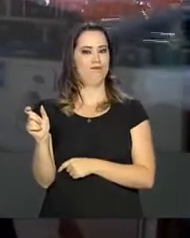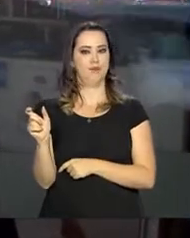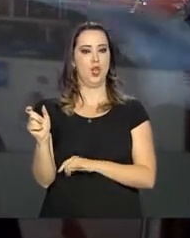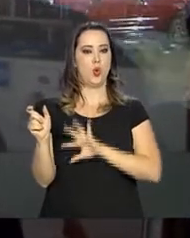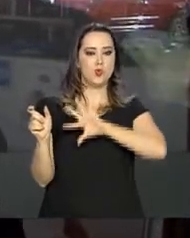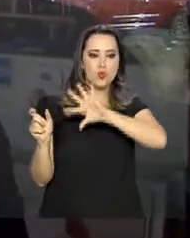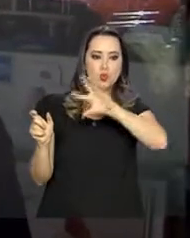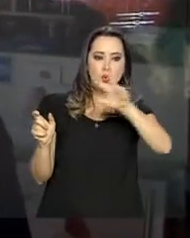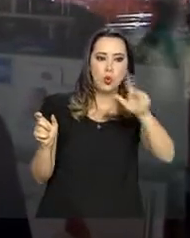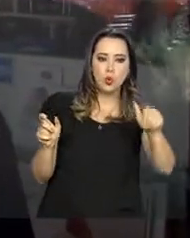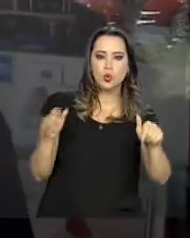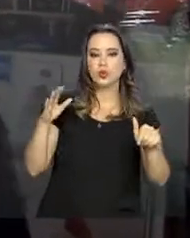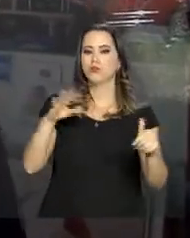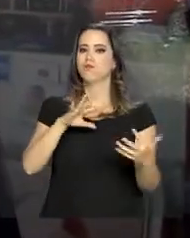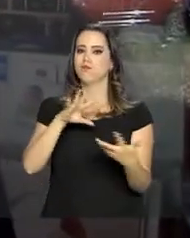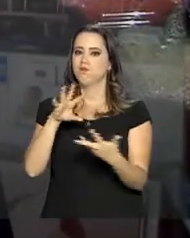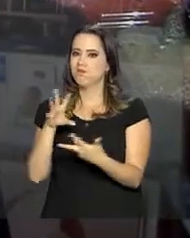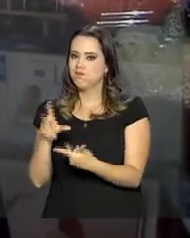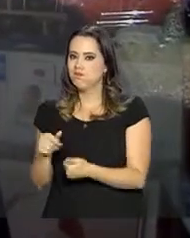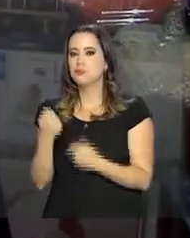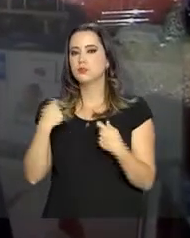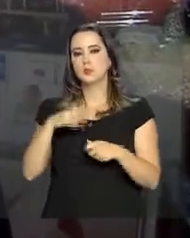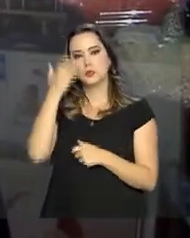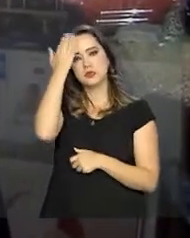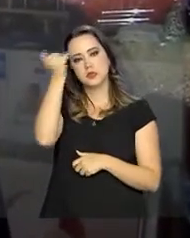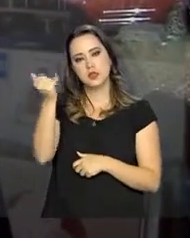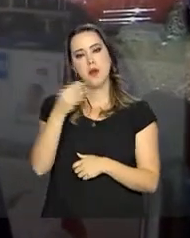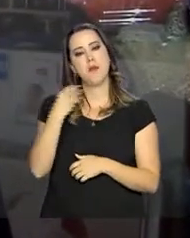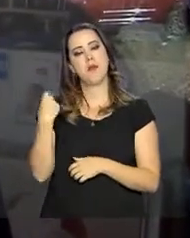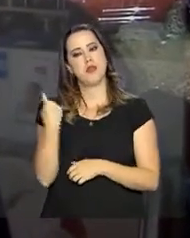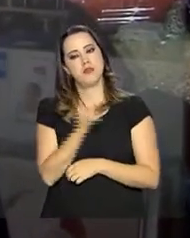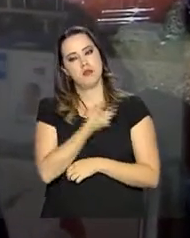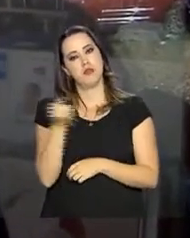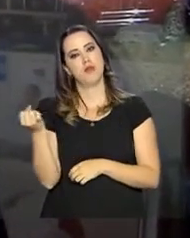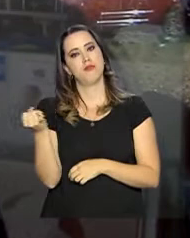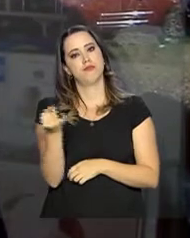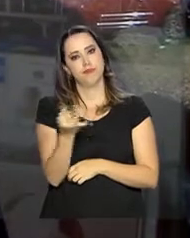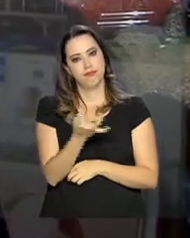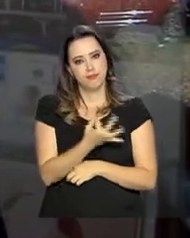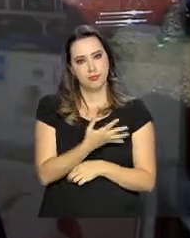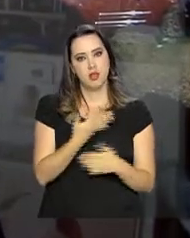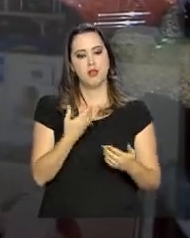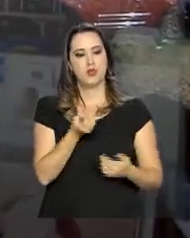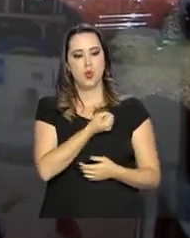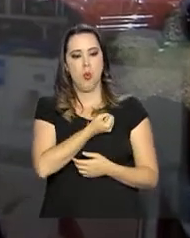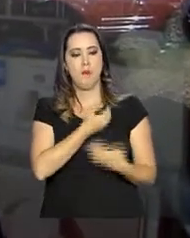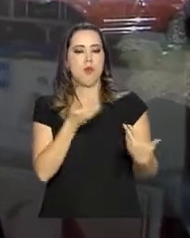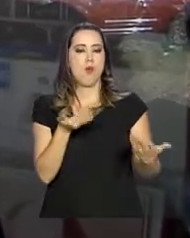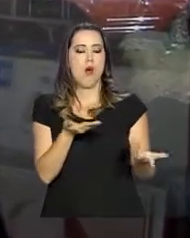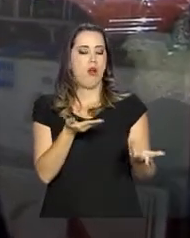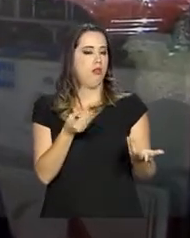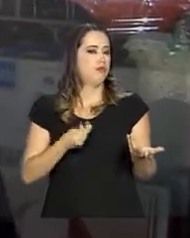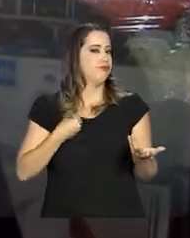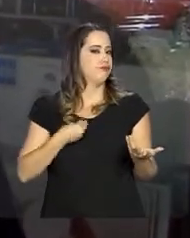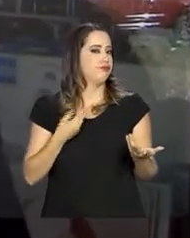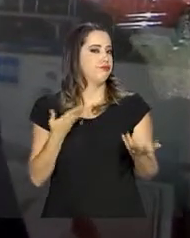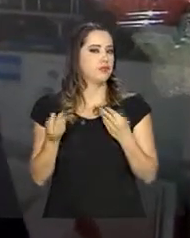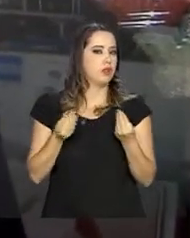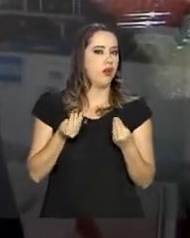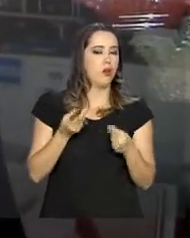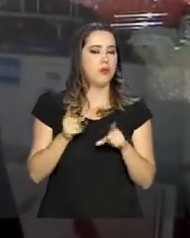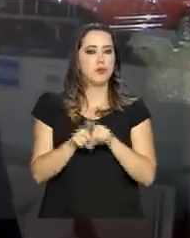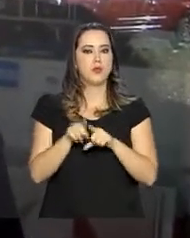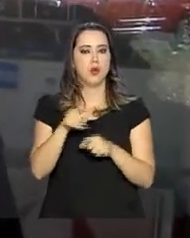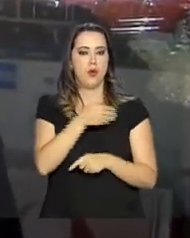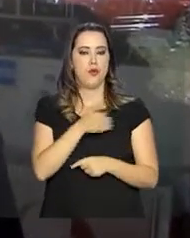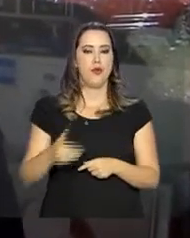para todo mundo, né? Então isso vai fazer com que, acreditando em que o nosso governo tem